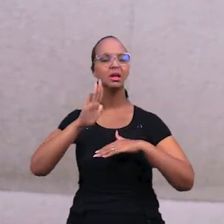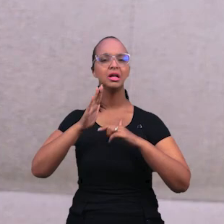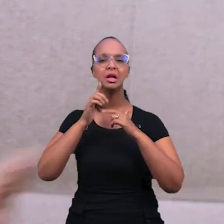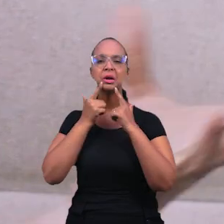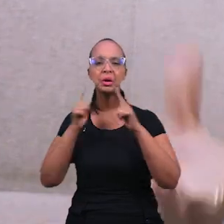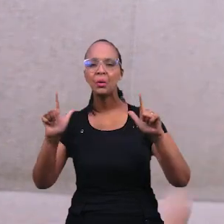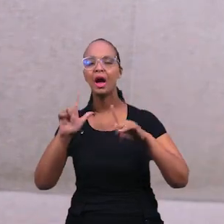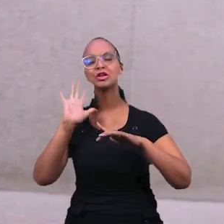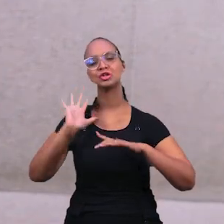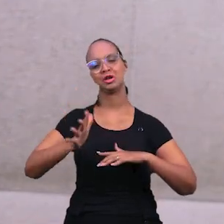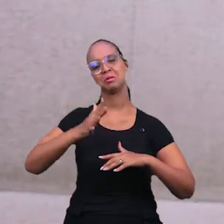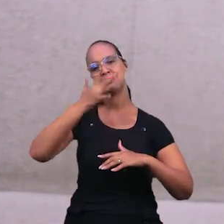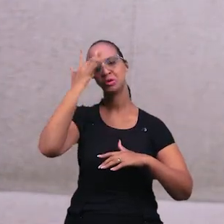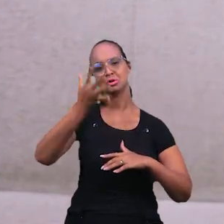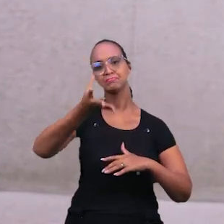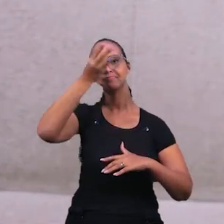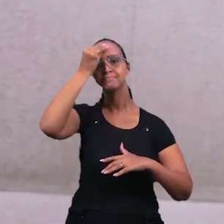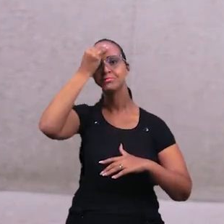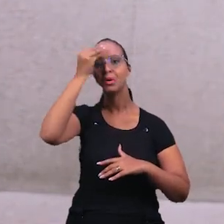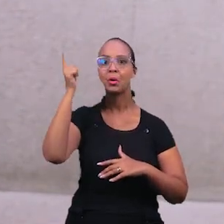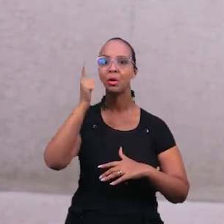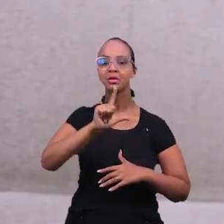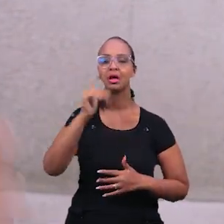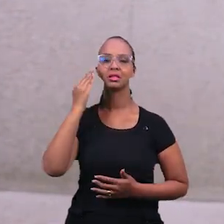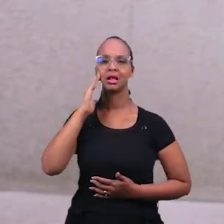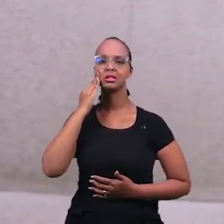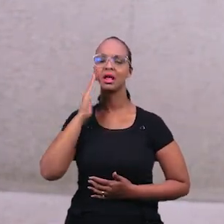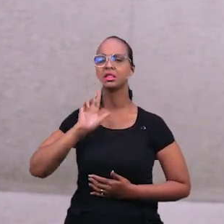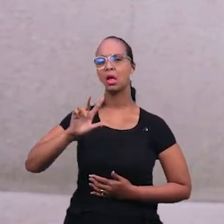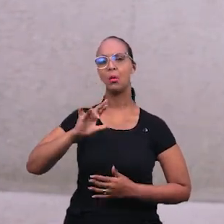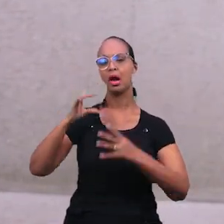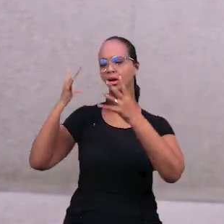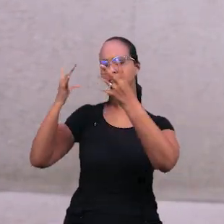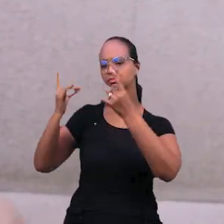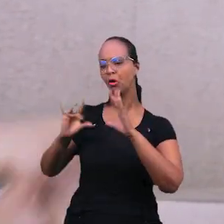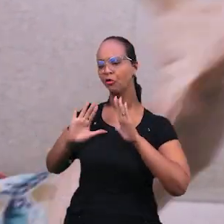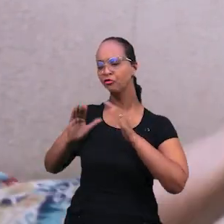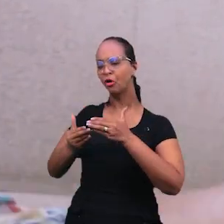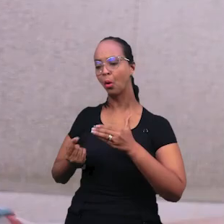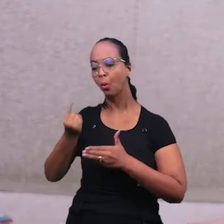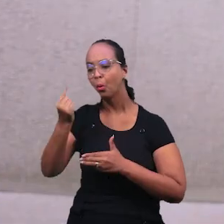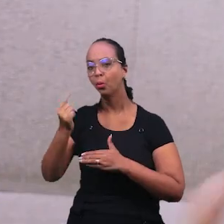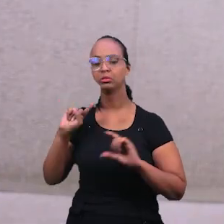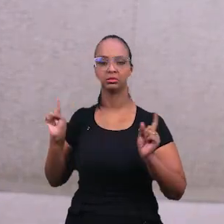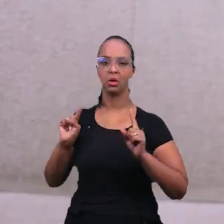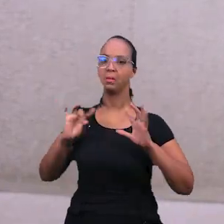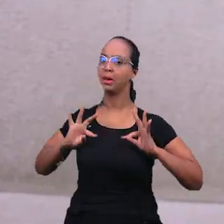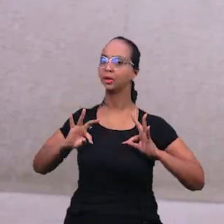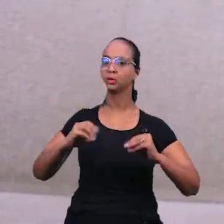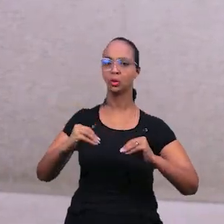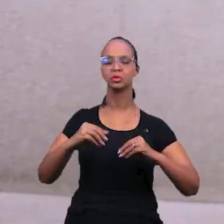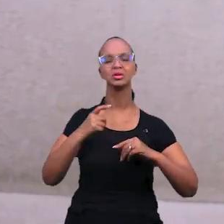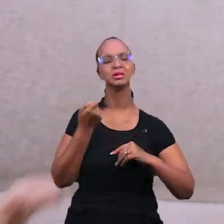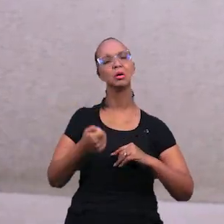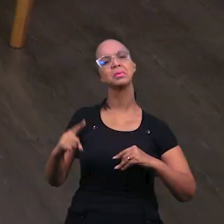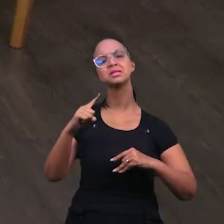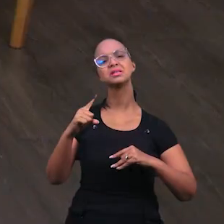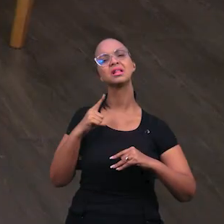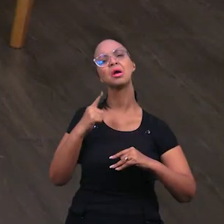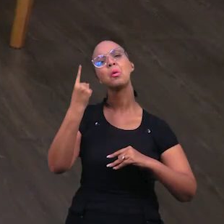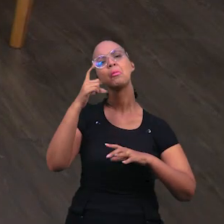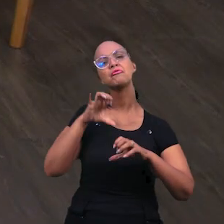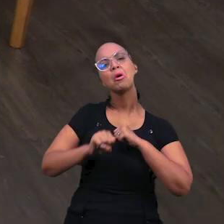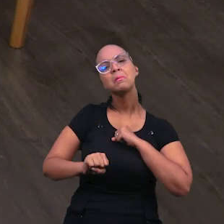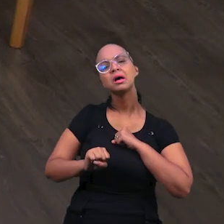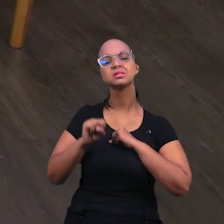que alcance todo esse público. Então, assim, não tem um público específico, é para todos, né? E a pessoa não precisa de ter uma